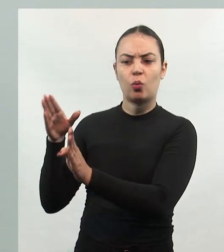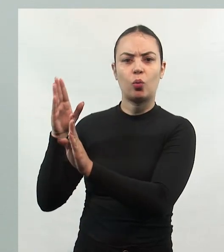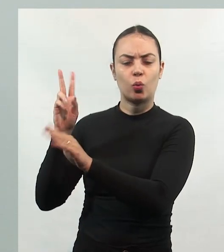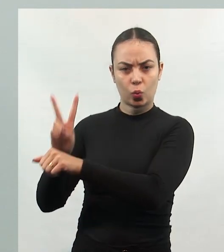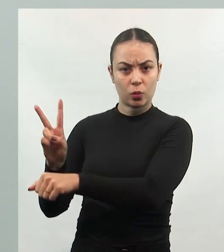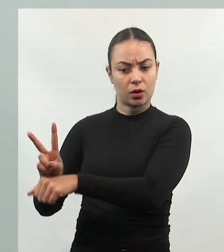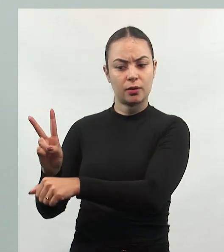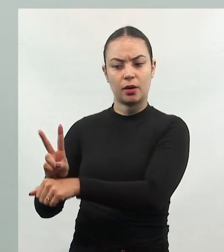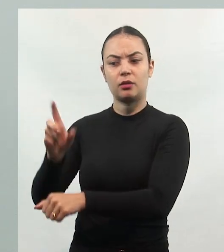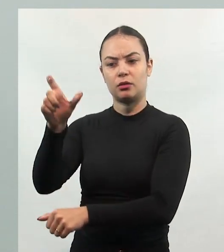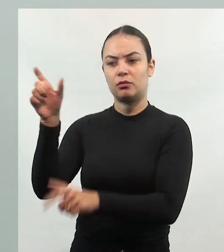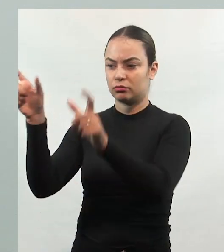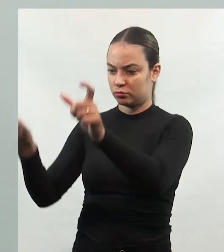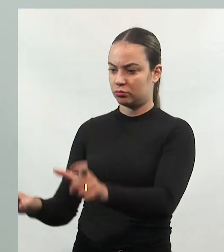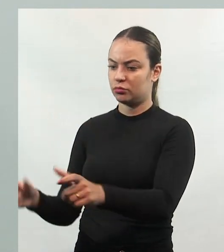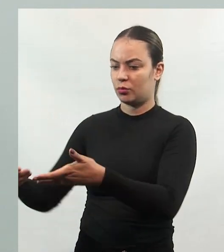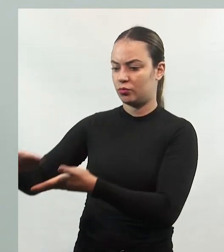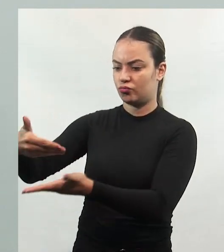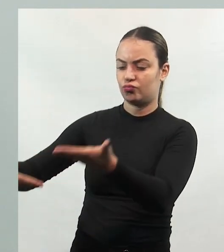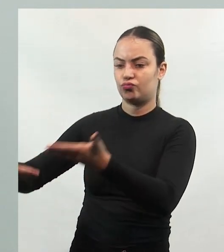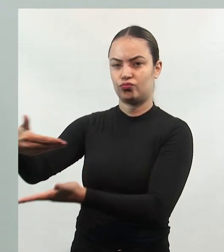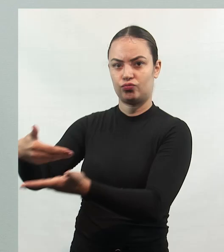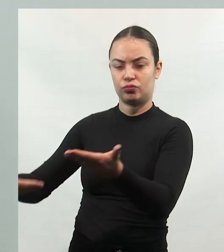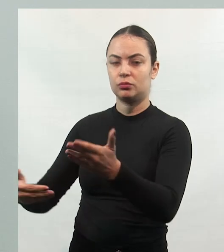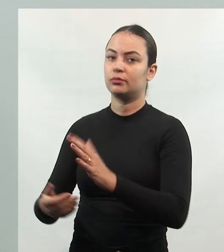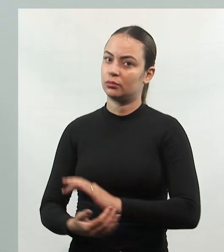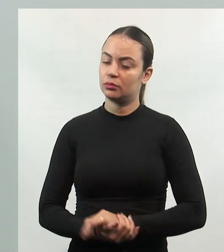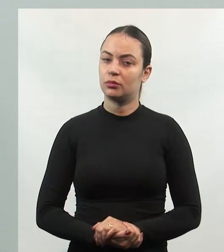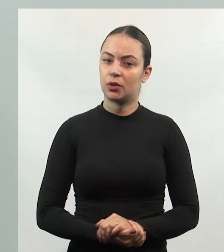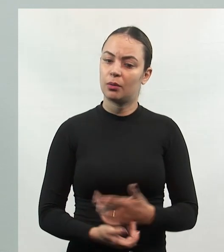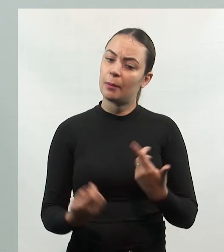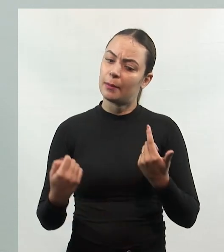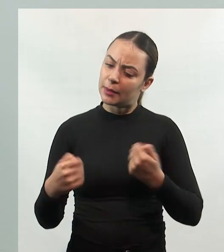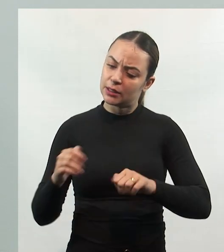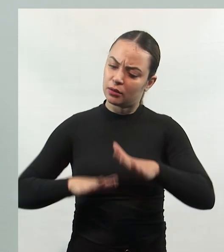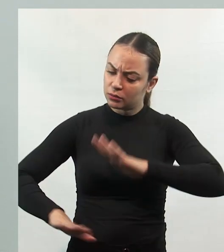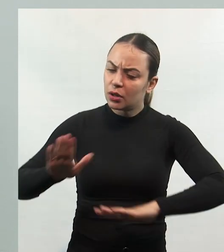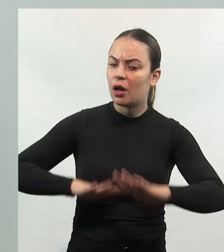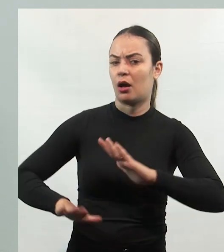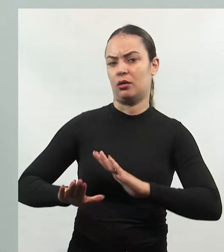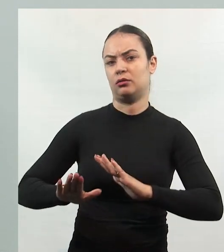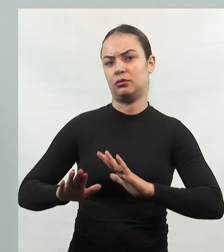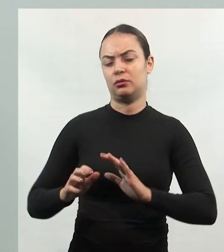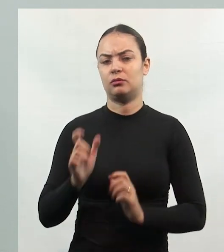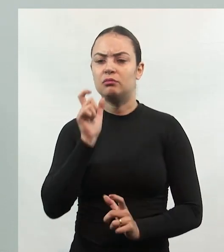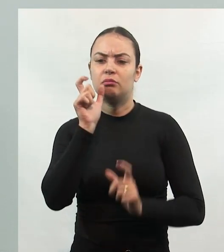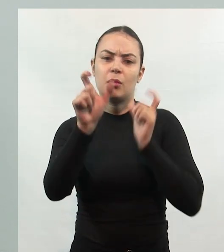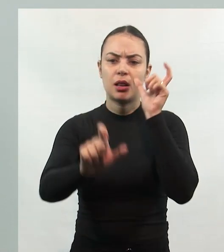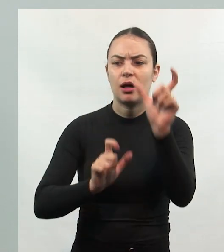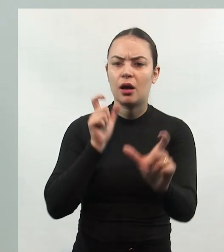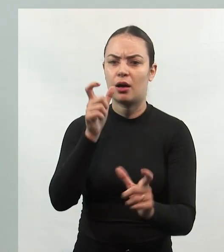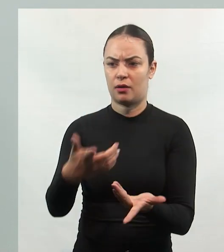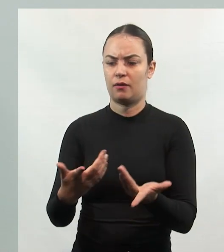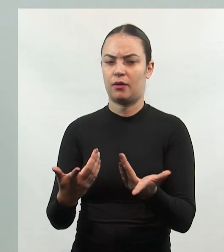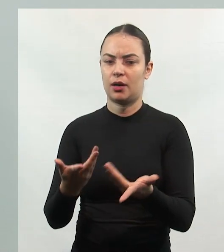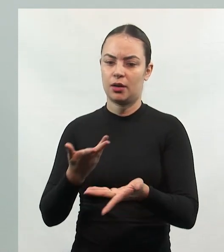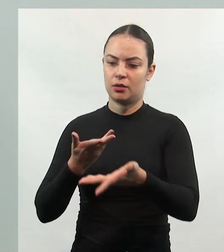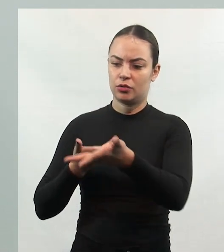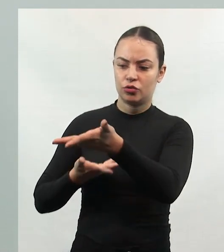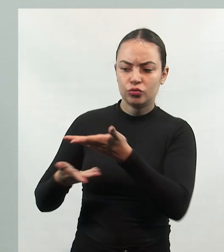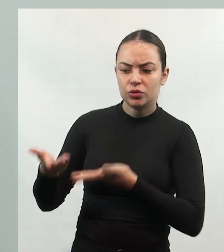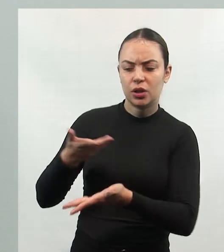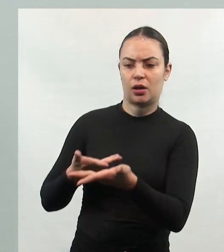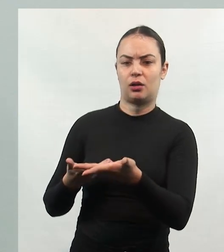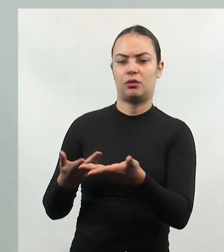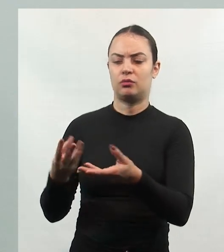para lidar e usa uma palavra como essa. Então, que realmente todos que a gente